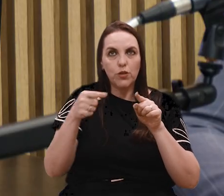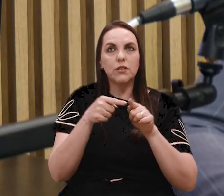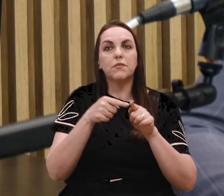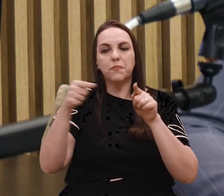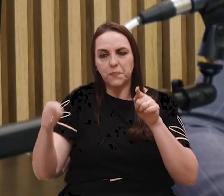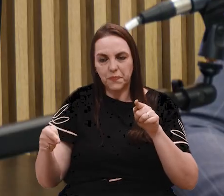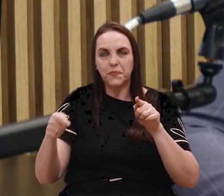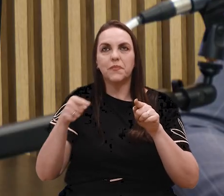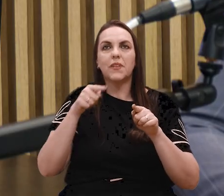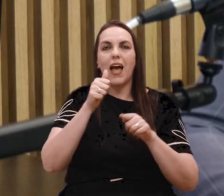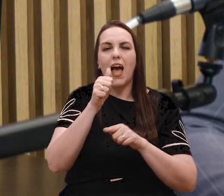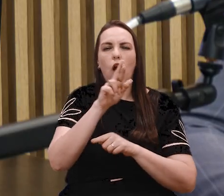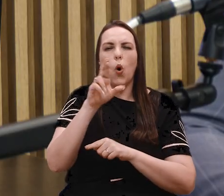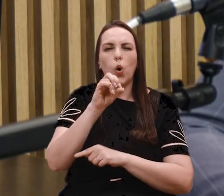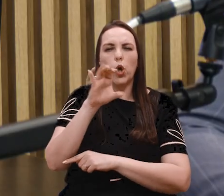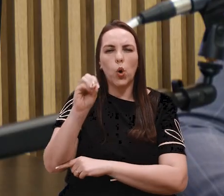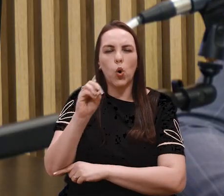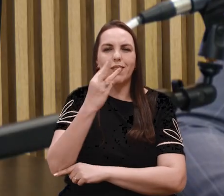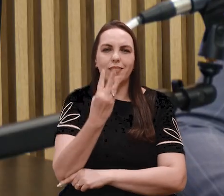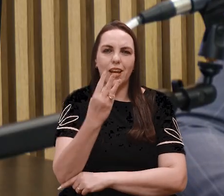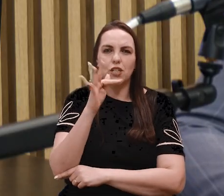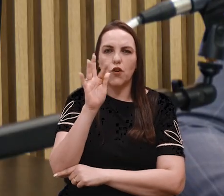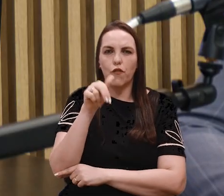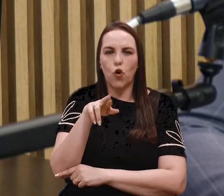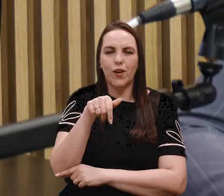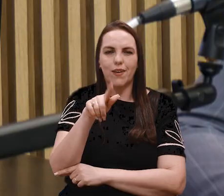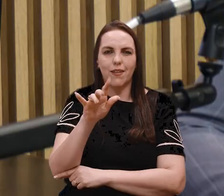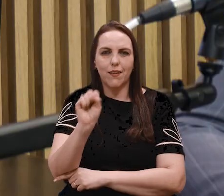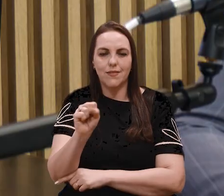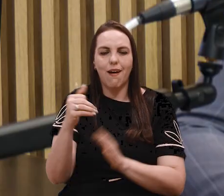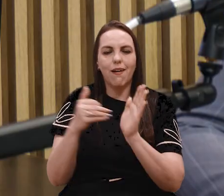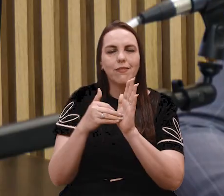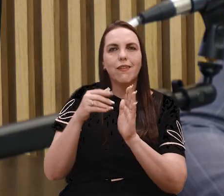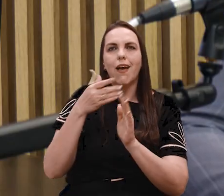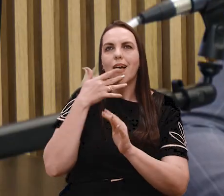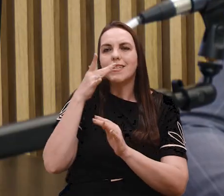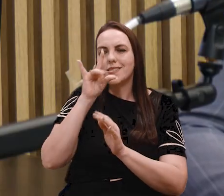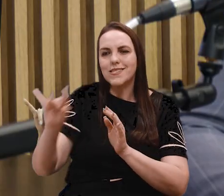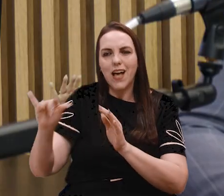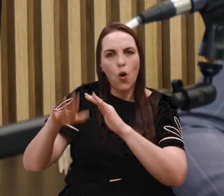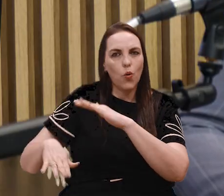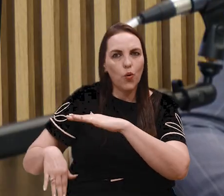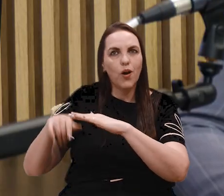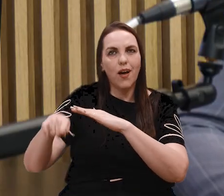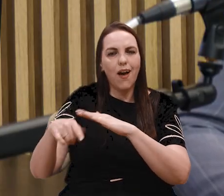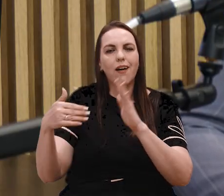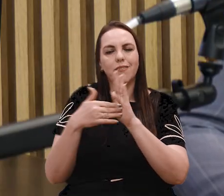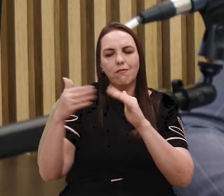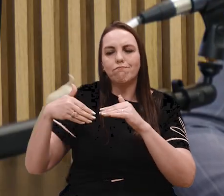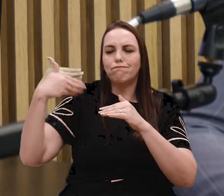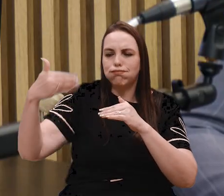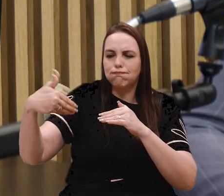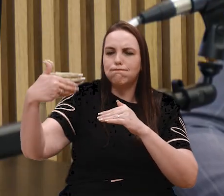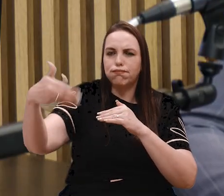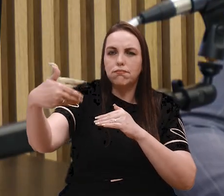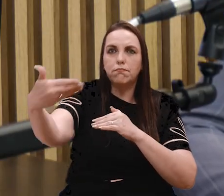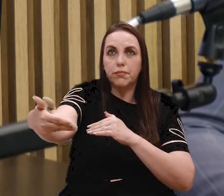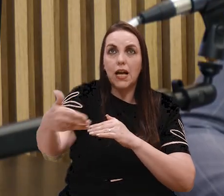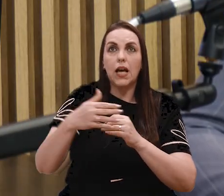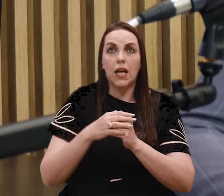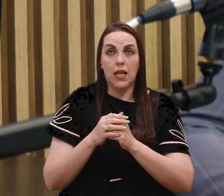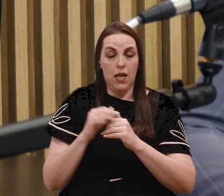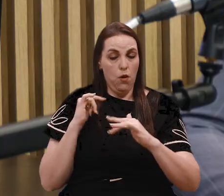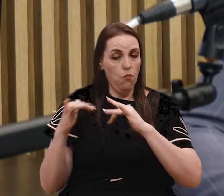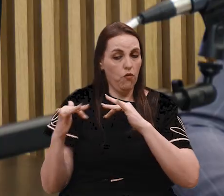Arroio, 3 Forquilhas, né, aí, até Arroio do Sal e Aratinga. Então, esses movimentos estão sendo conduzidos pelo governo do